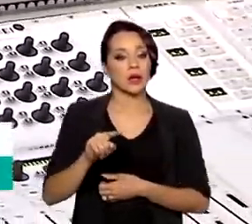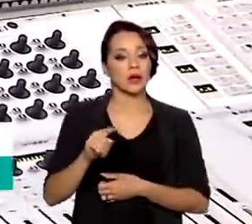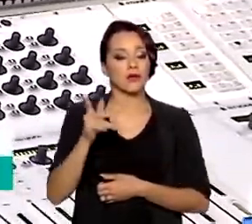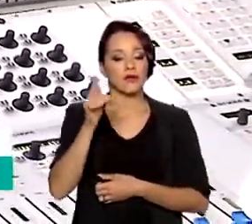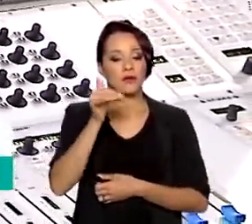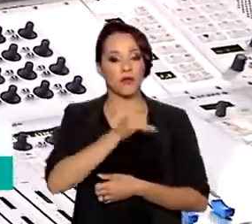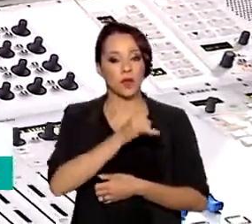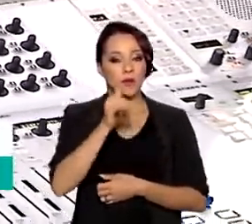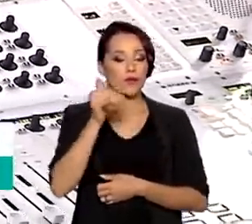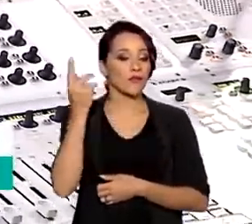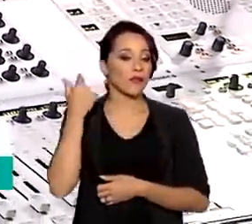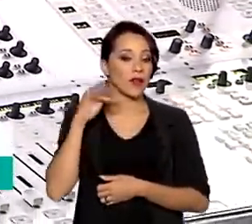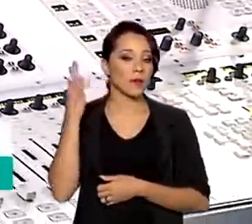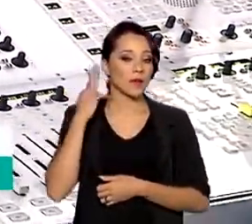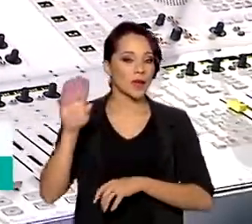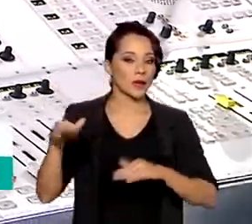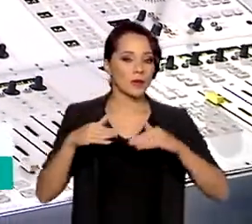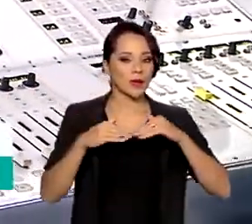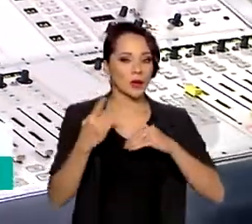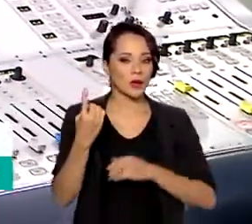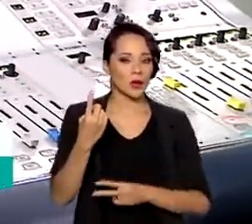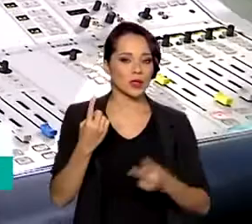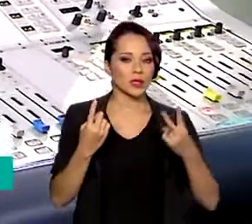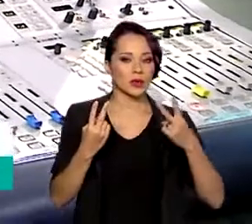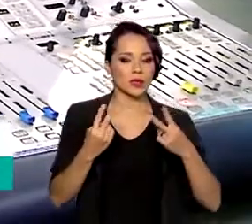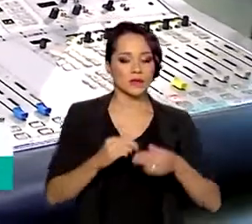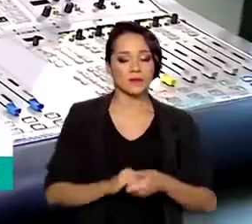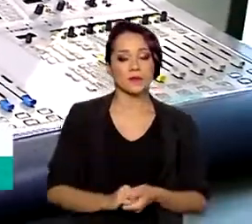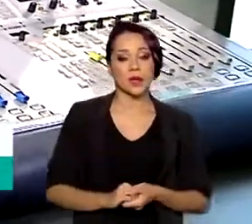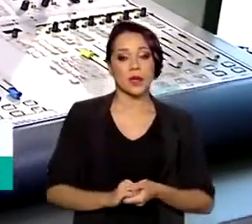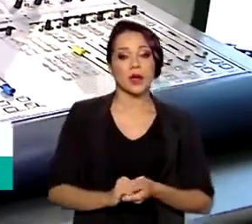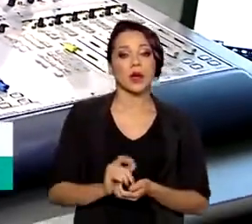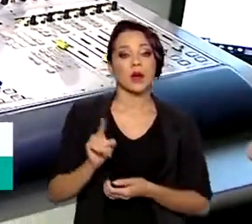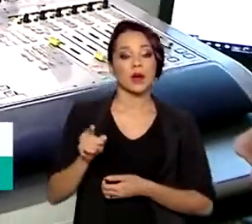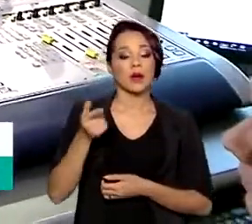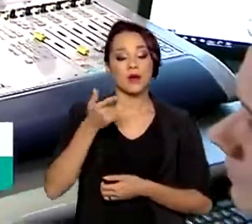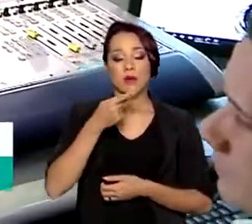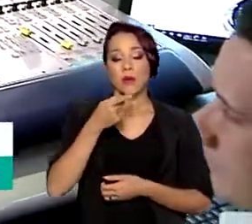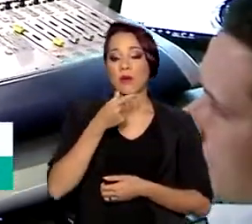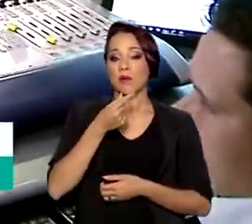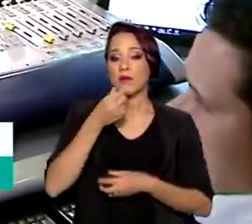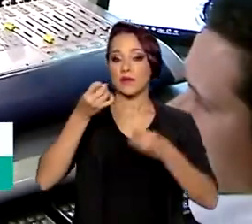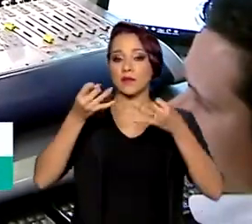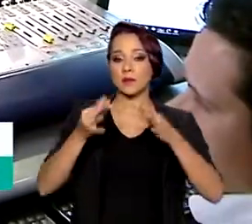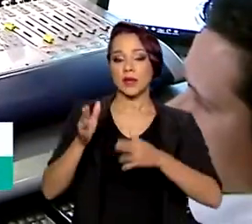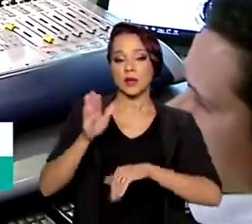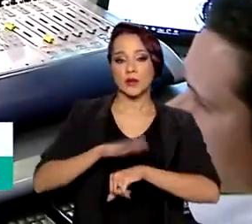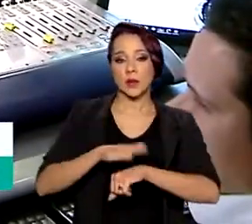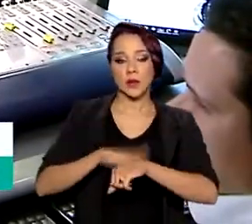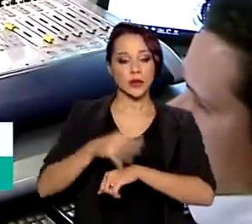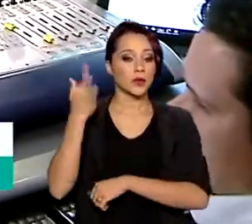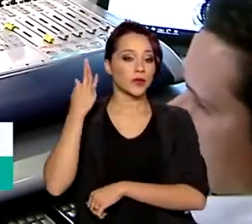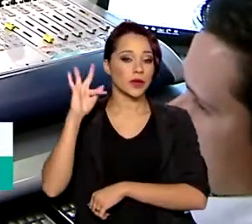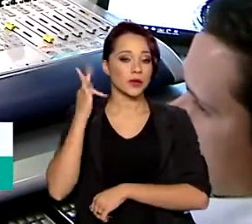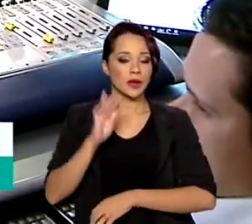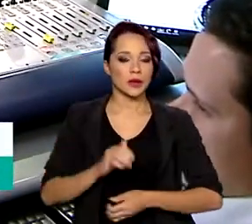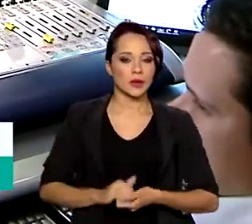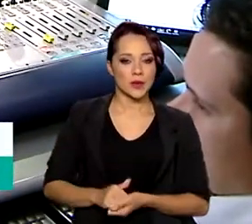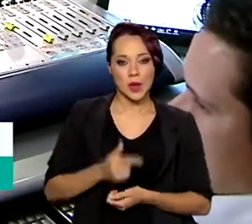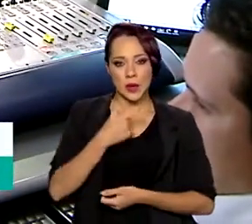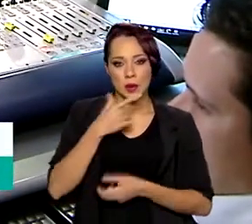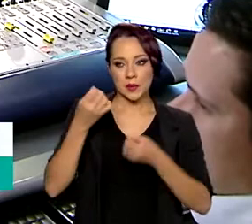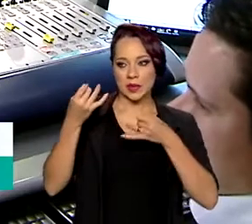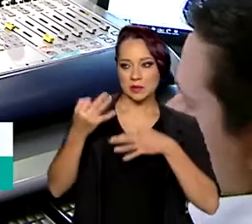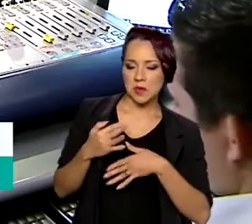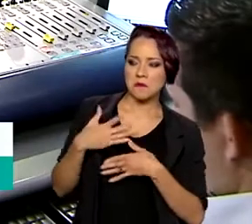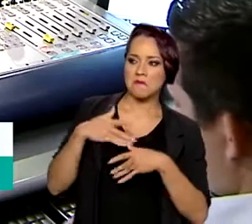2-2. Arrascaeta, meia, autor de um gol, fala desse momento no Flamengo. Não,